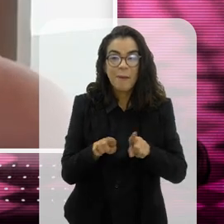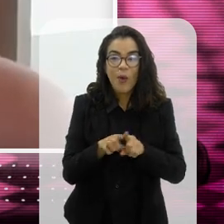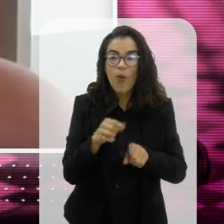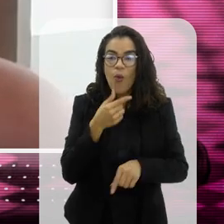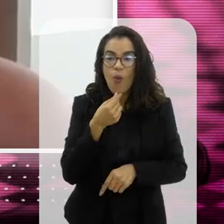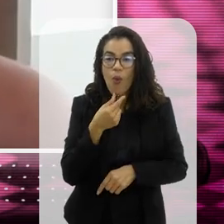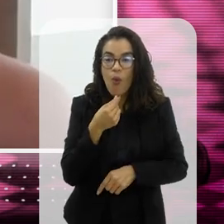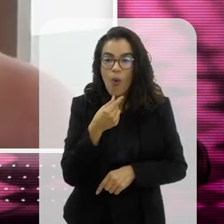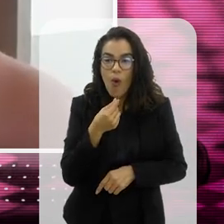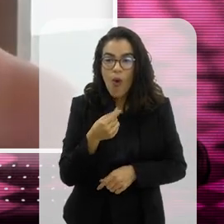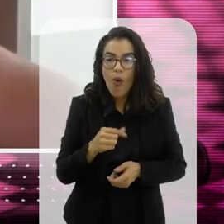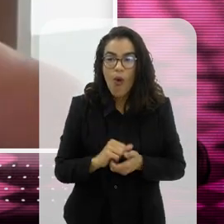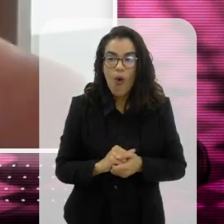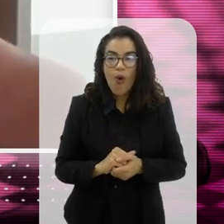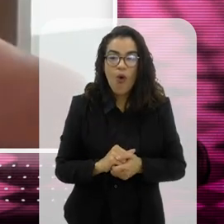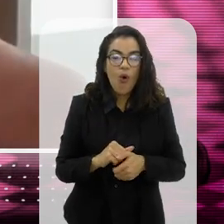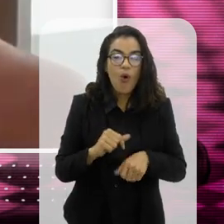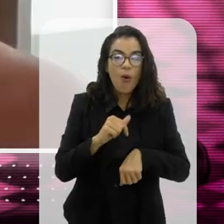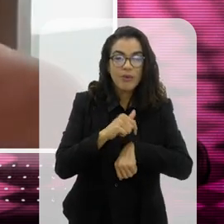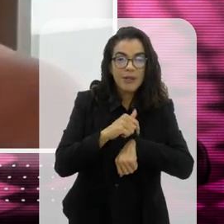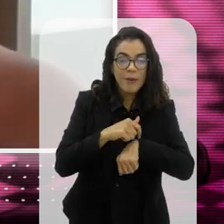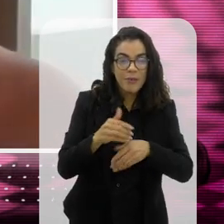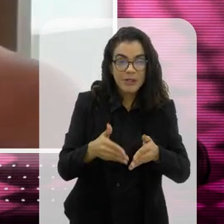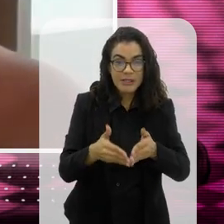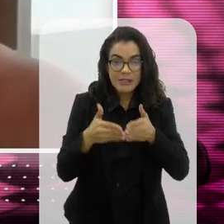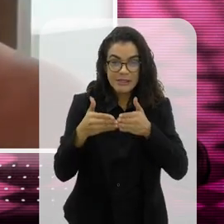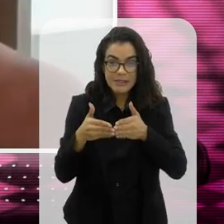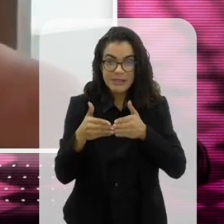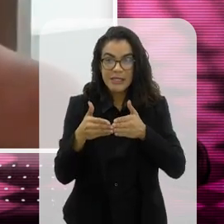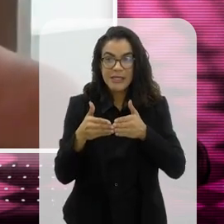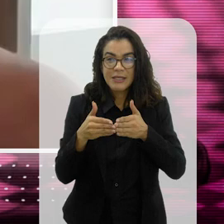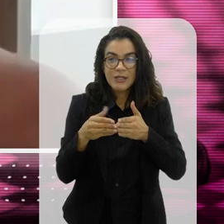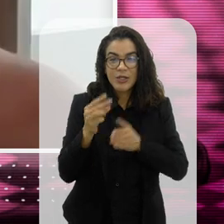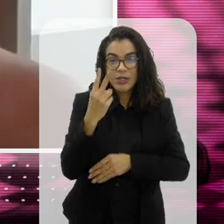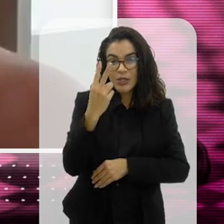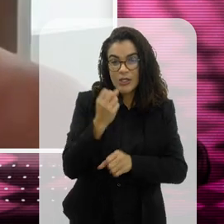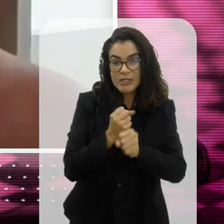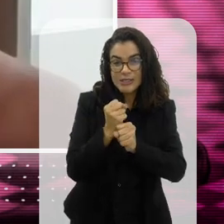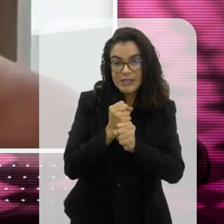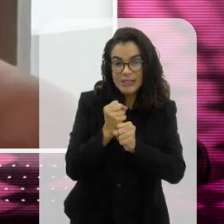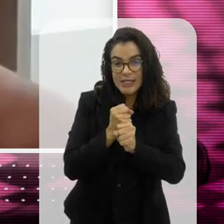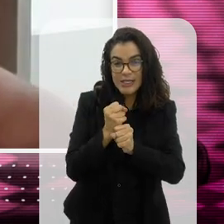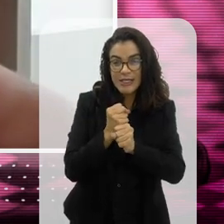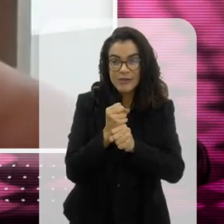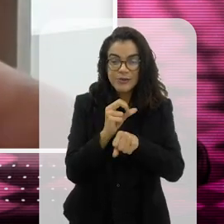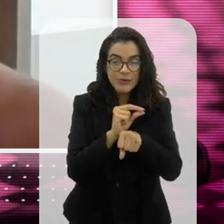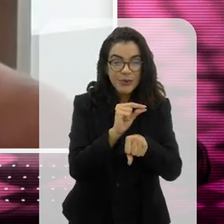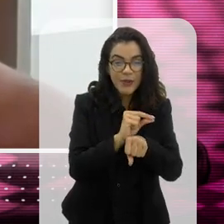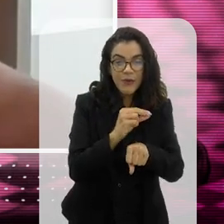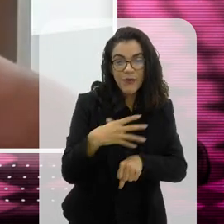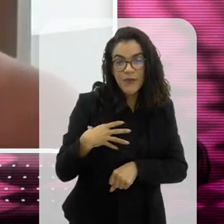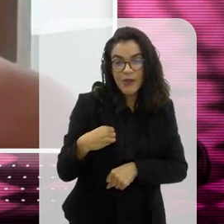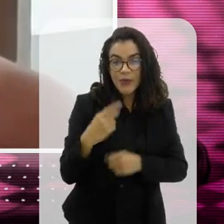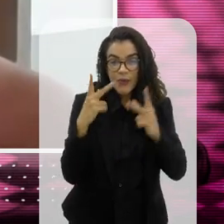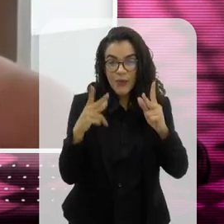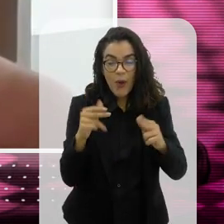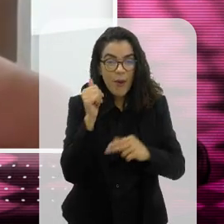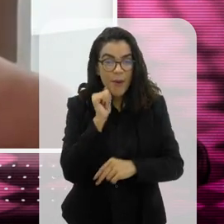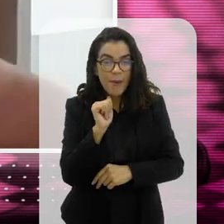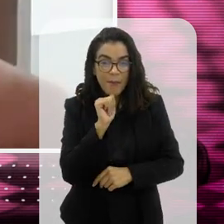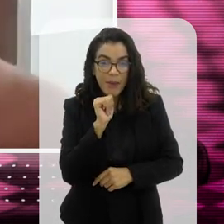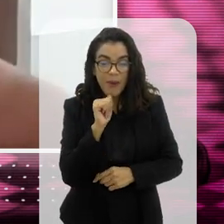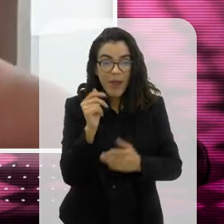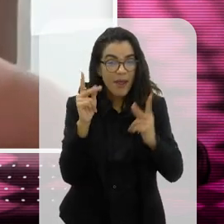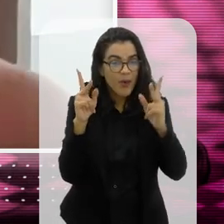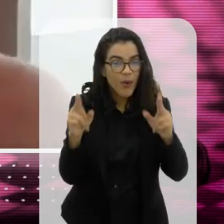mulher, aonde o homem usa o tempo de licença dele ao longo dos primeiros 2 anos do filho, assim como a